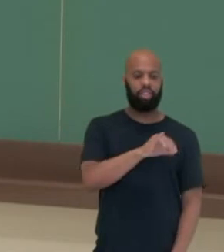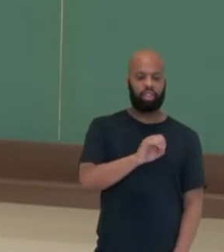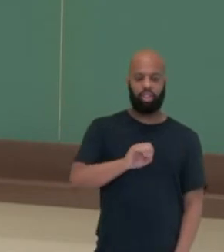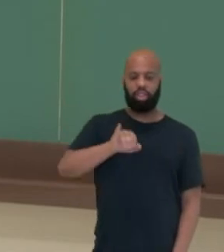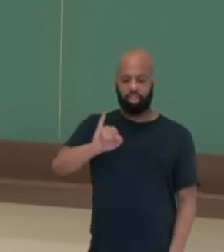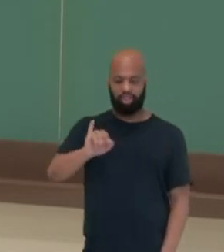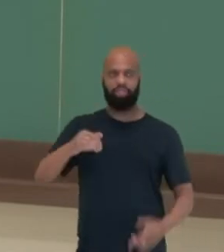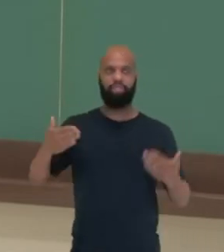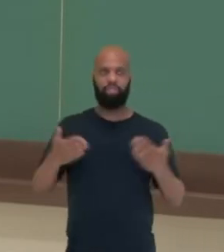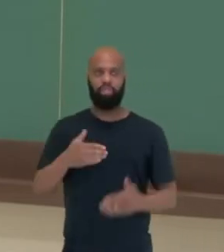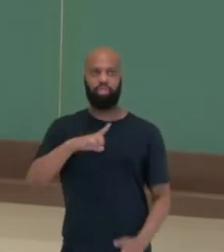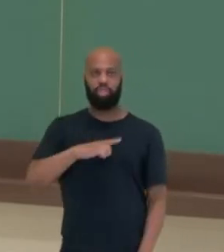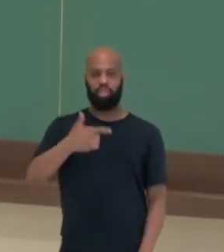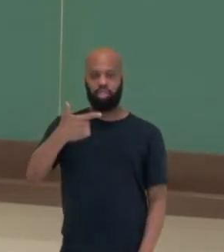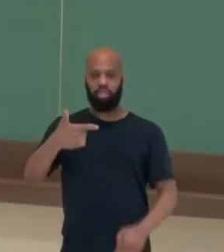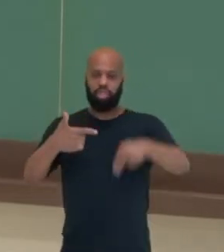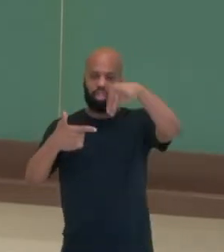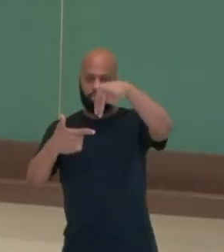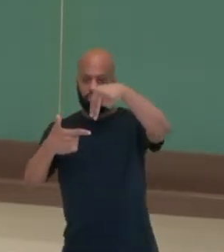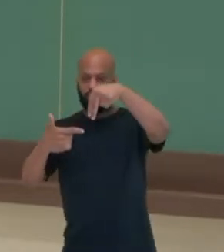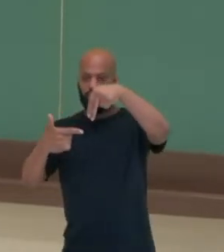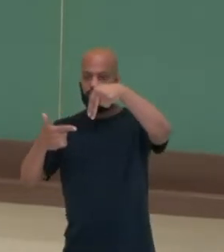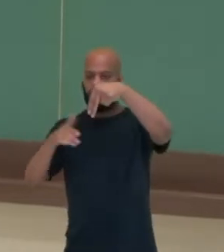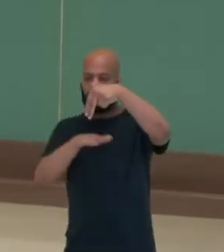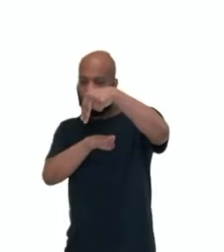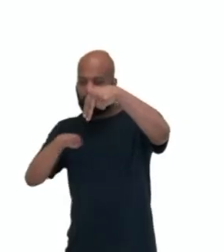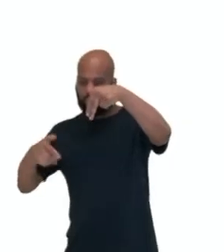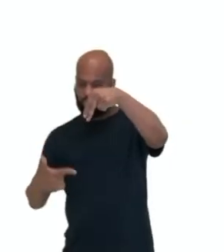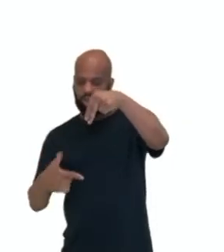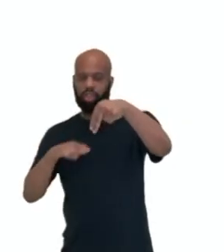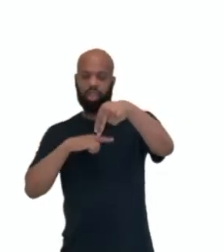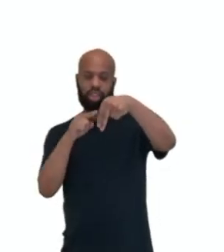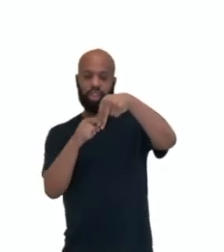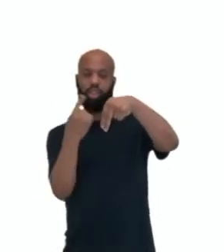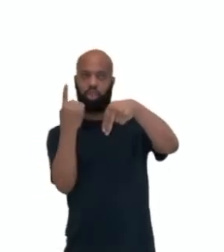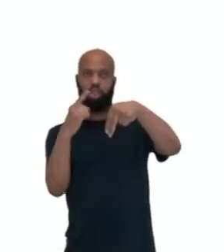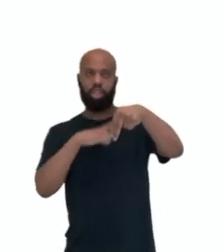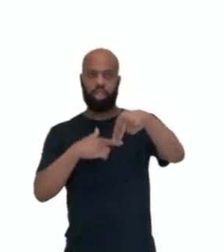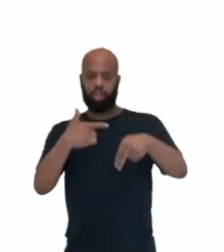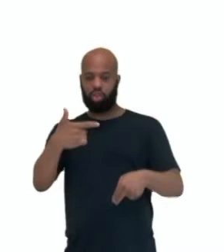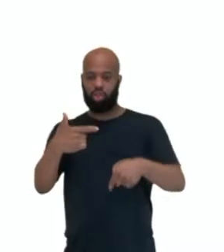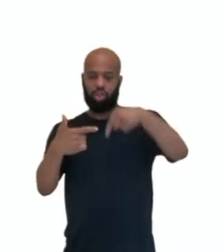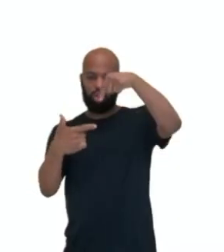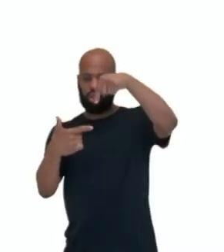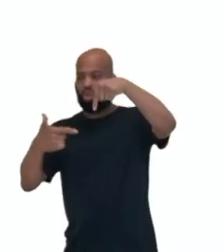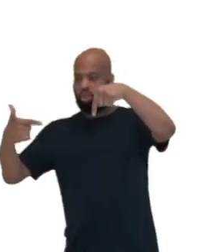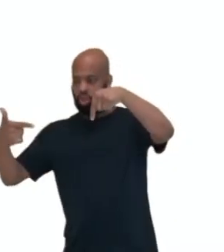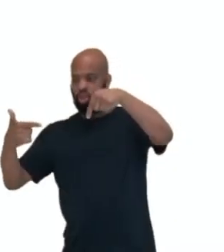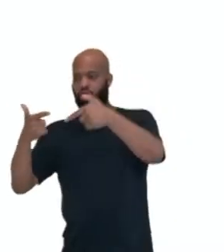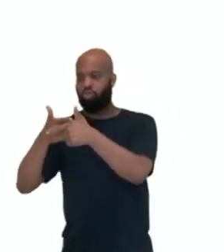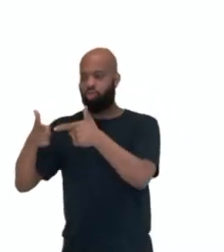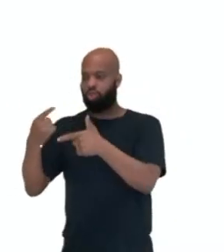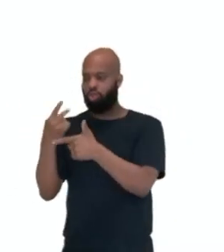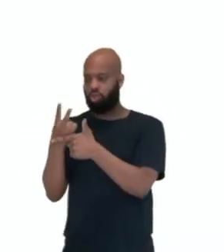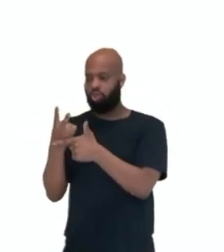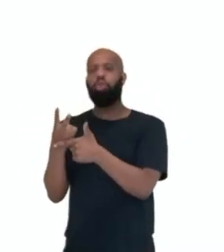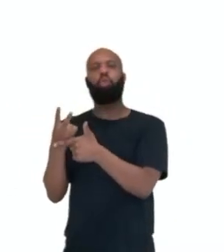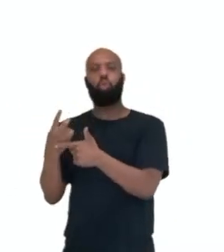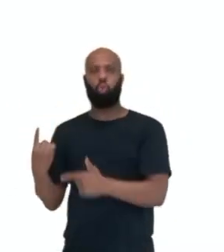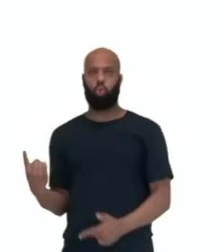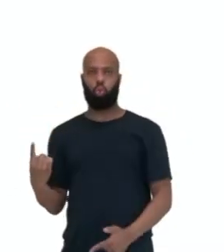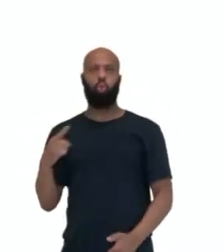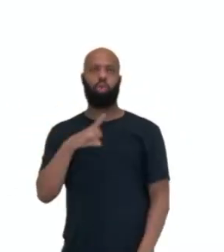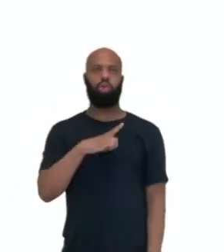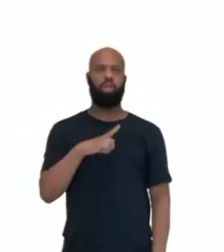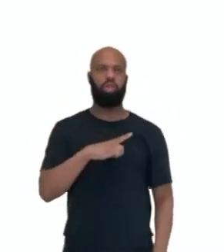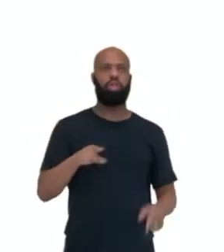inativos, professor, 2 elevado a N sobre 2. O N é 1, 2 elevado a 1 é 2, dividido por 2, 1. Então, nós vamos